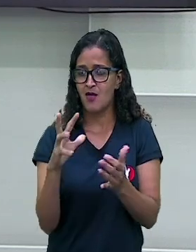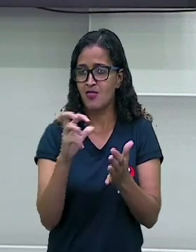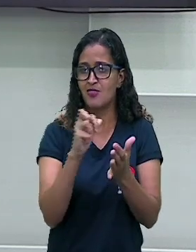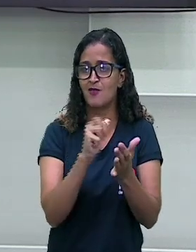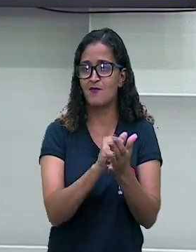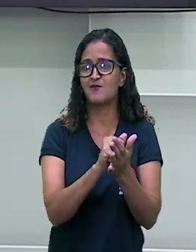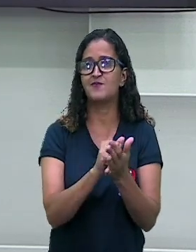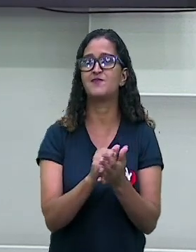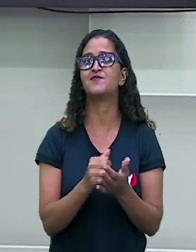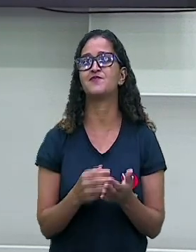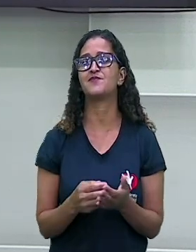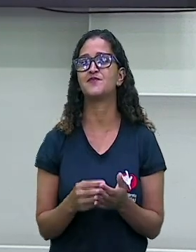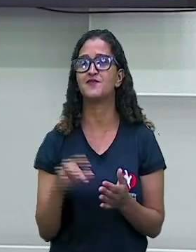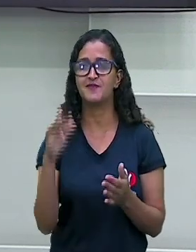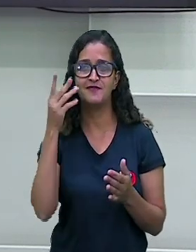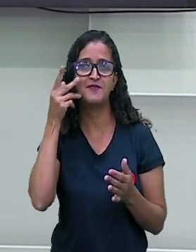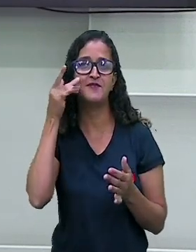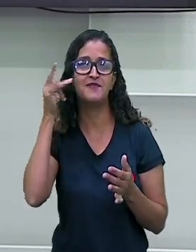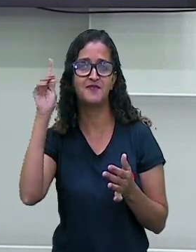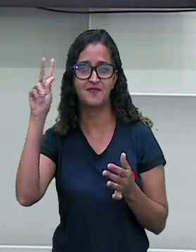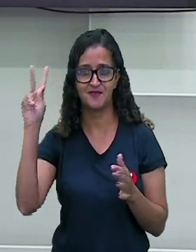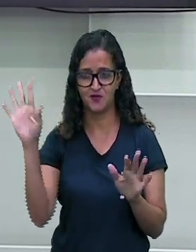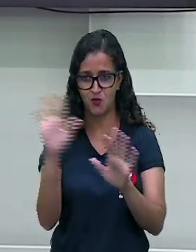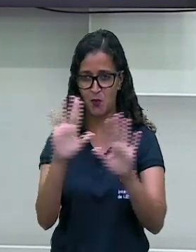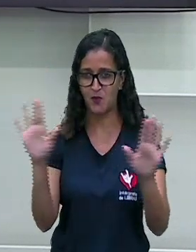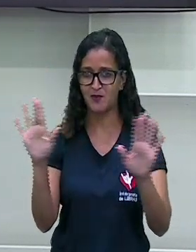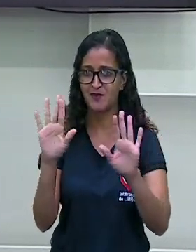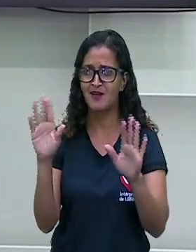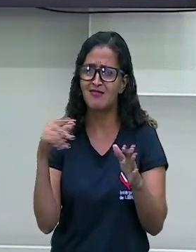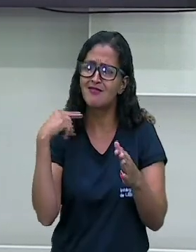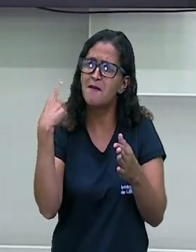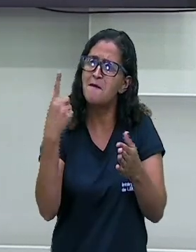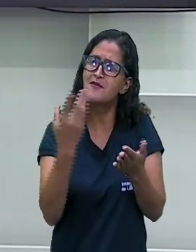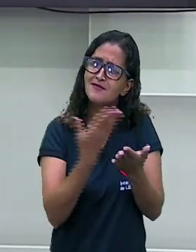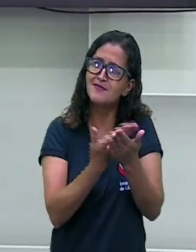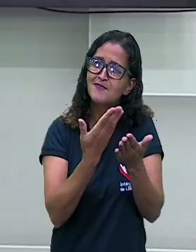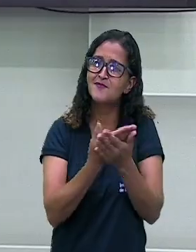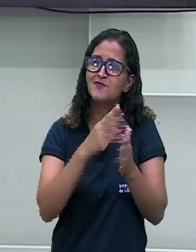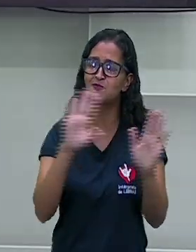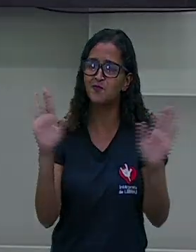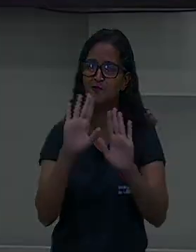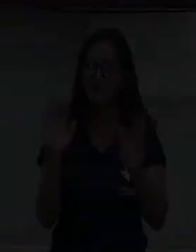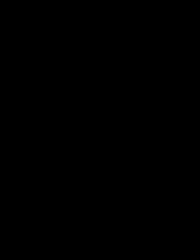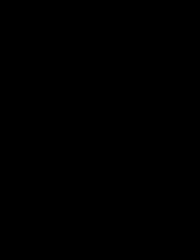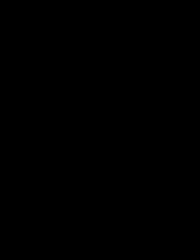canal do YouTube SMED GV. Tchau, até a próxima aula!